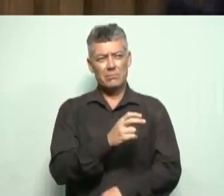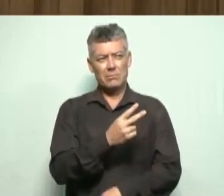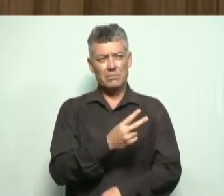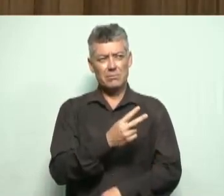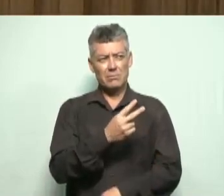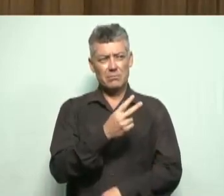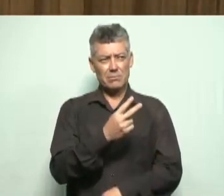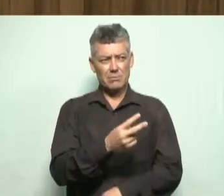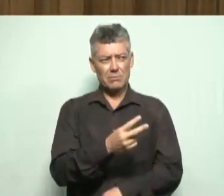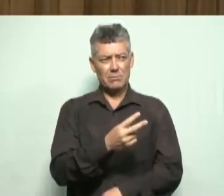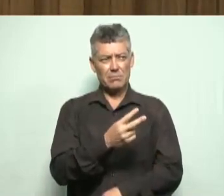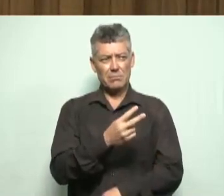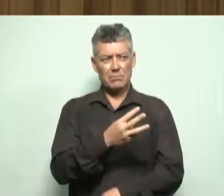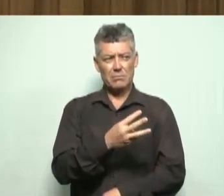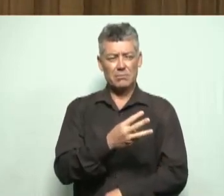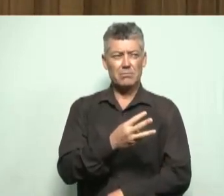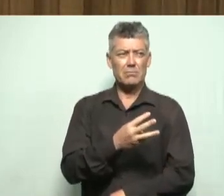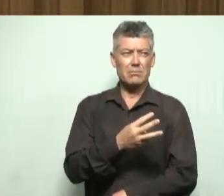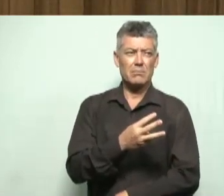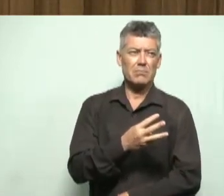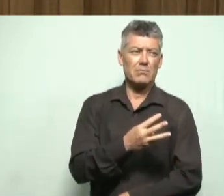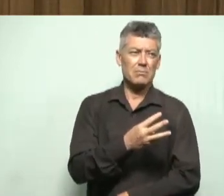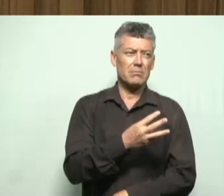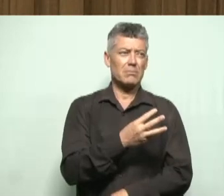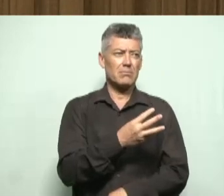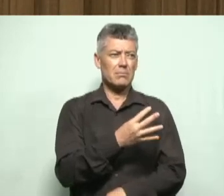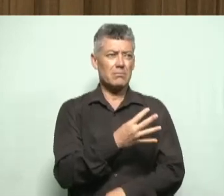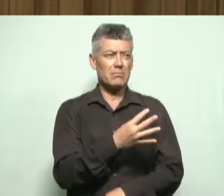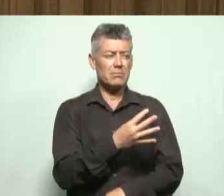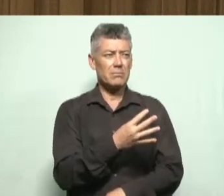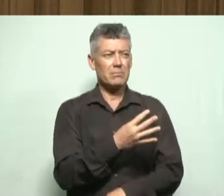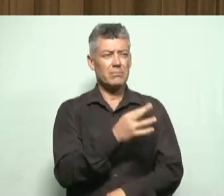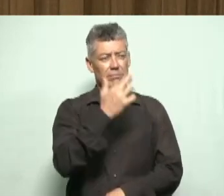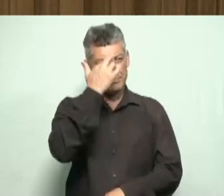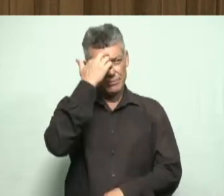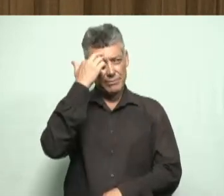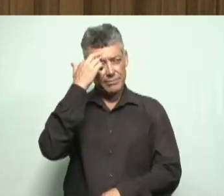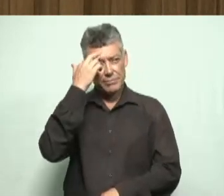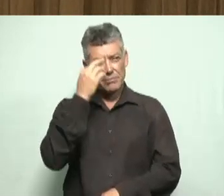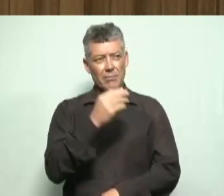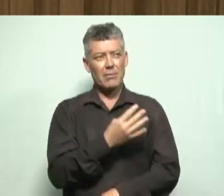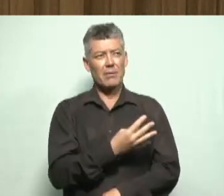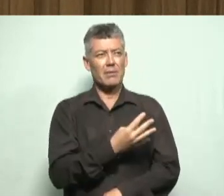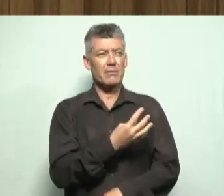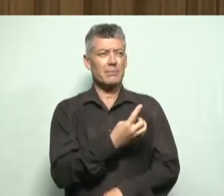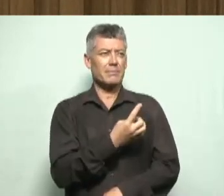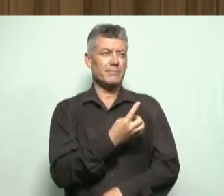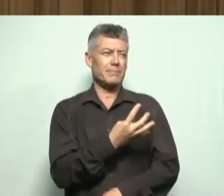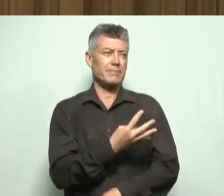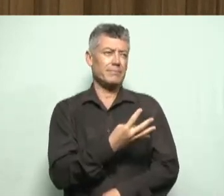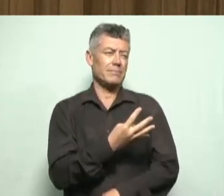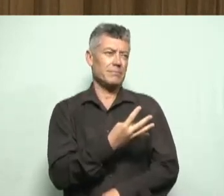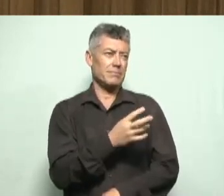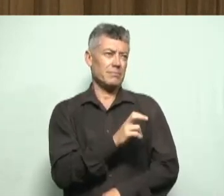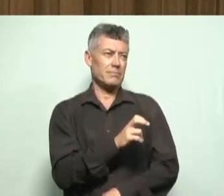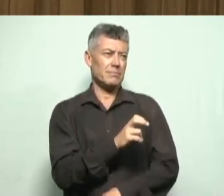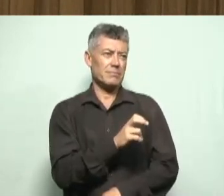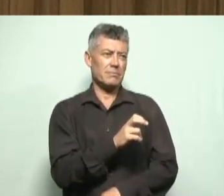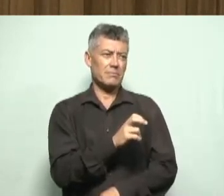1522, 1523 e 1524, Ranieri Barbosa. 1414,